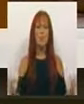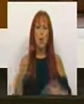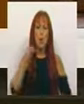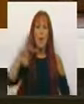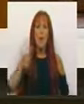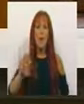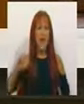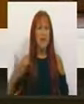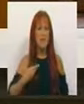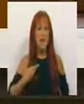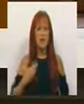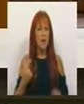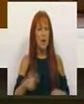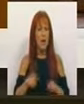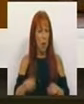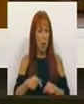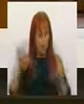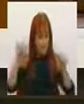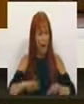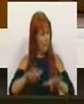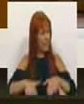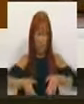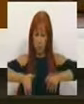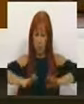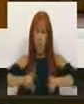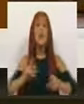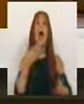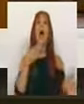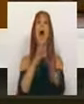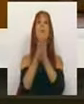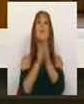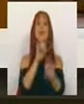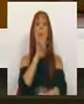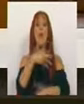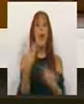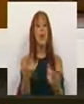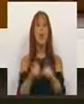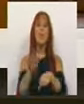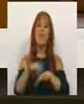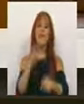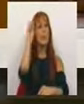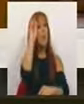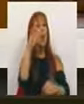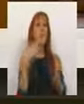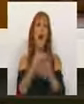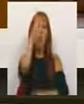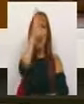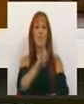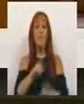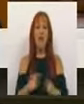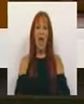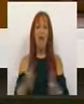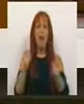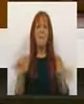ps que não vai deixar ficar mal o problema tanto e aproveitando essa oportunidade vamos fazer recomendações ao governo e